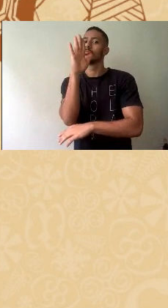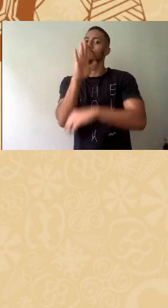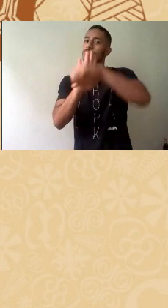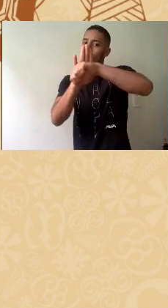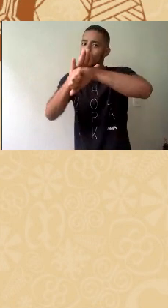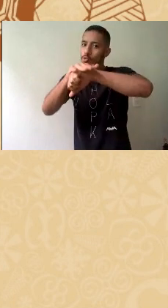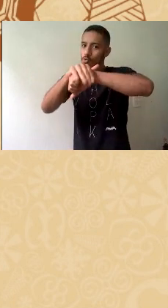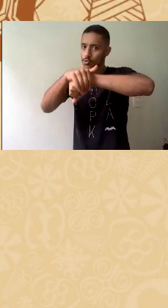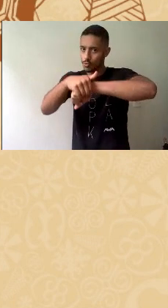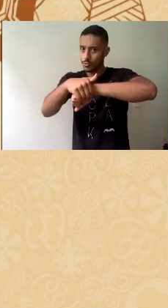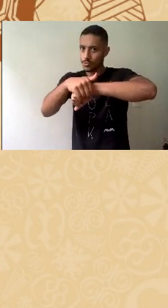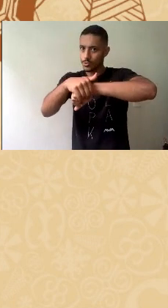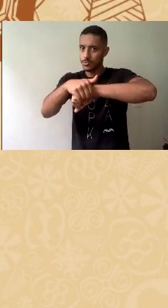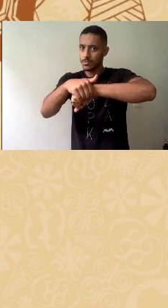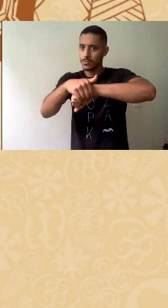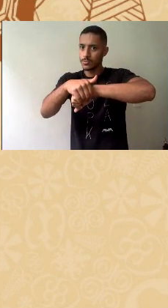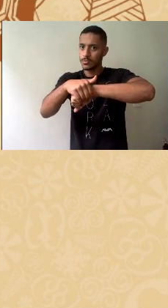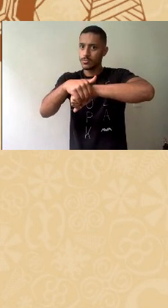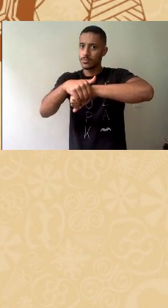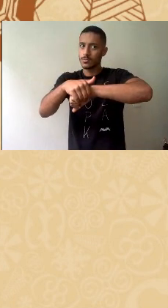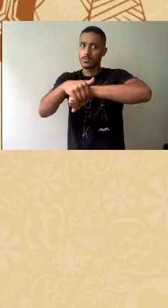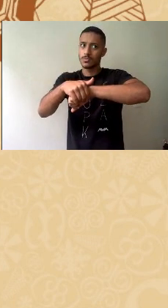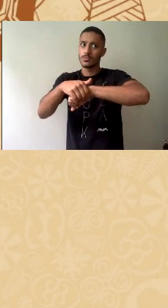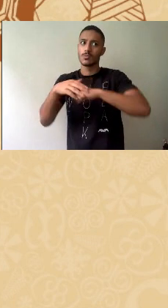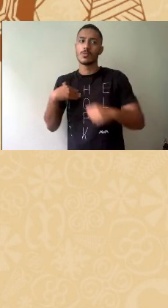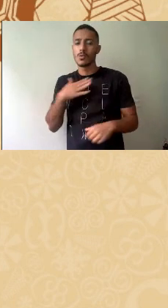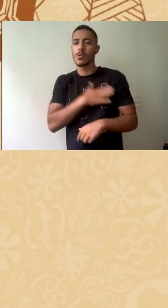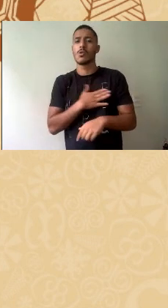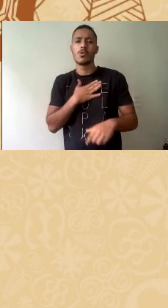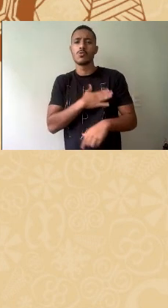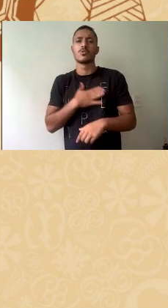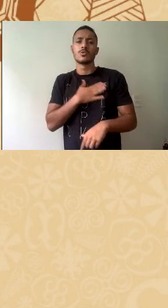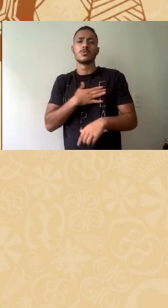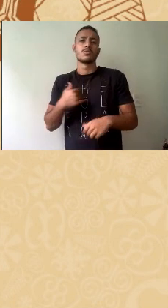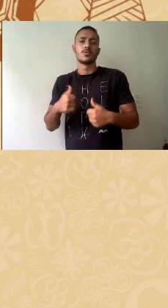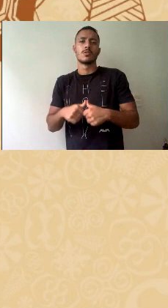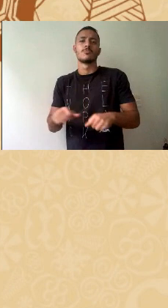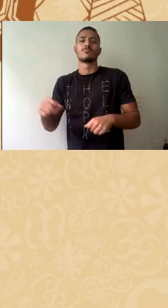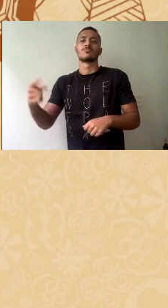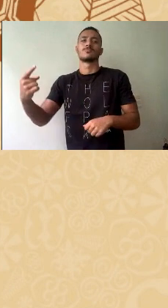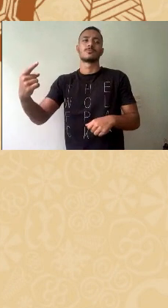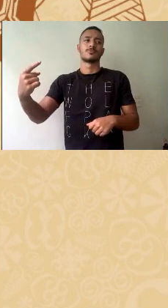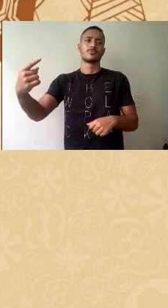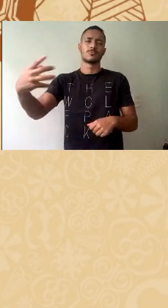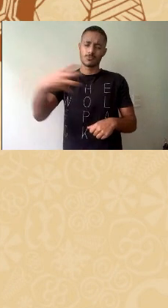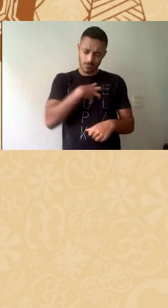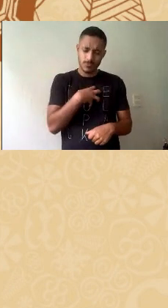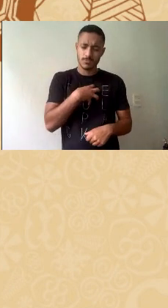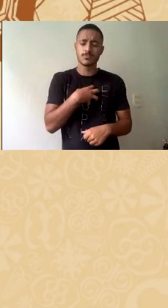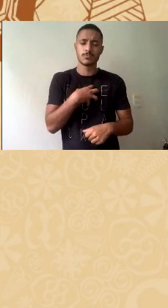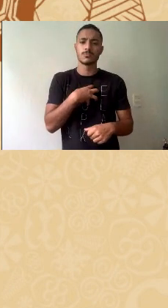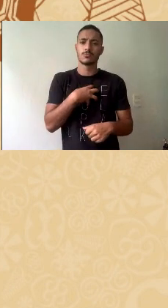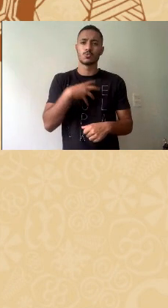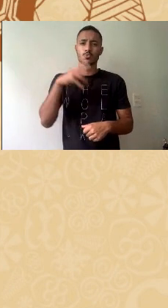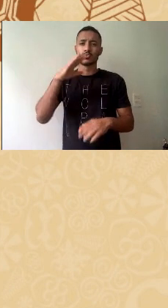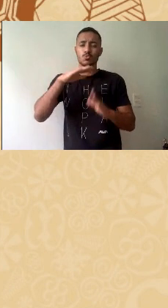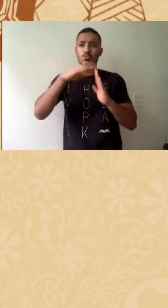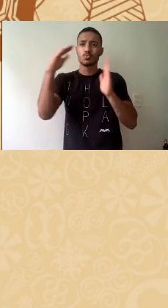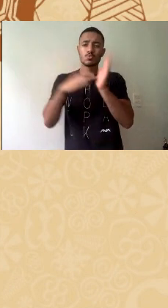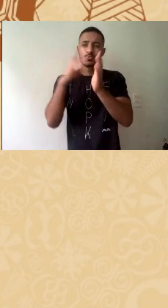O meu estar aqui exatamente... Me senti tocada com tudo que eu vejo ao meu redor,